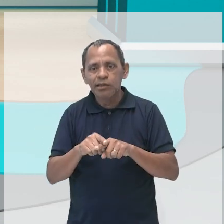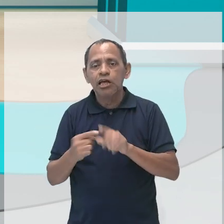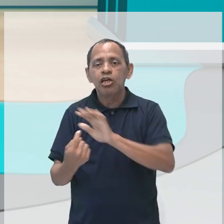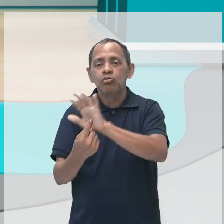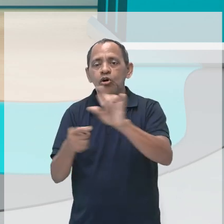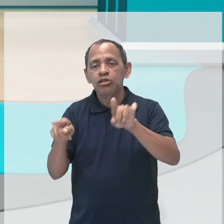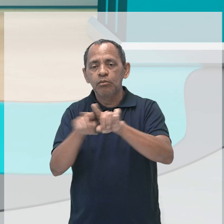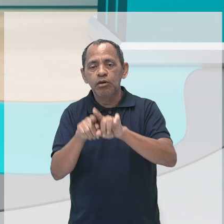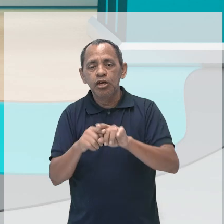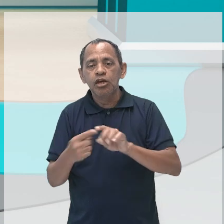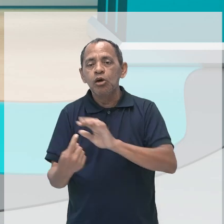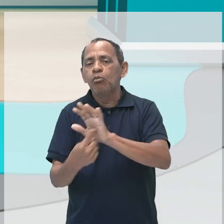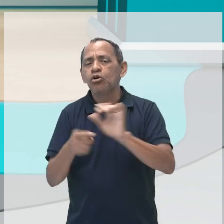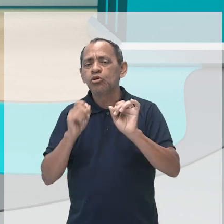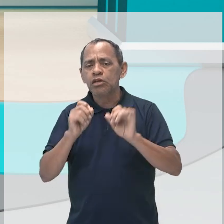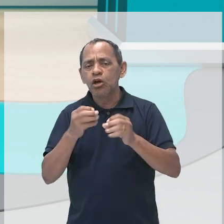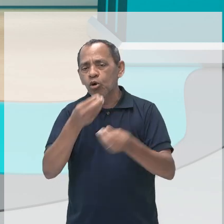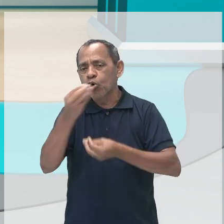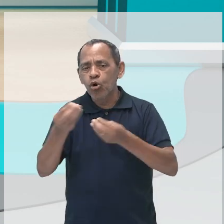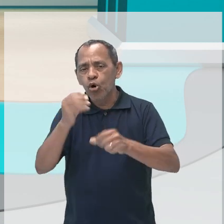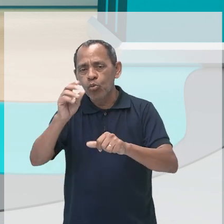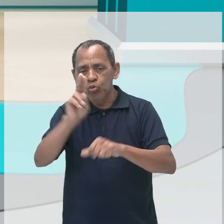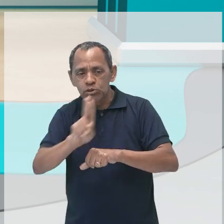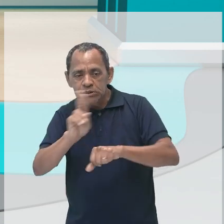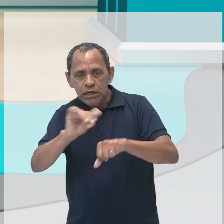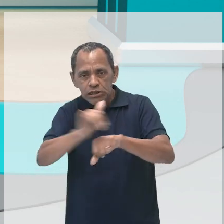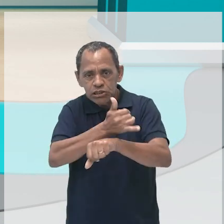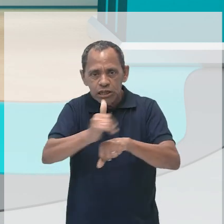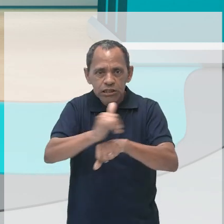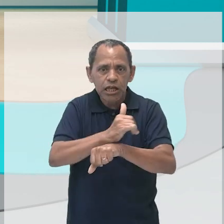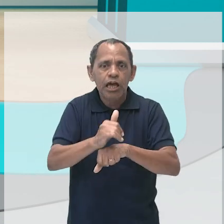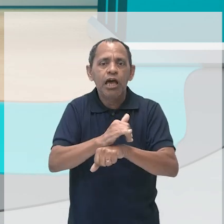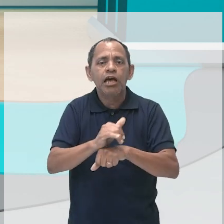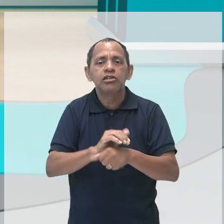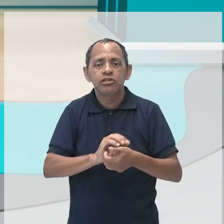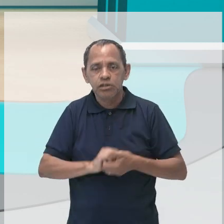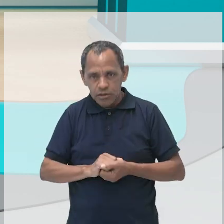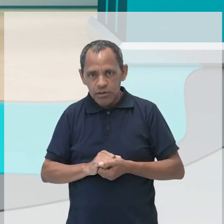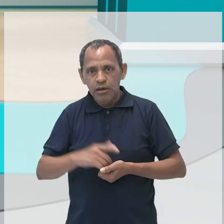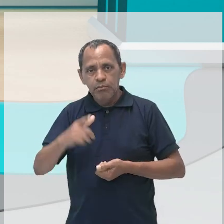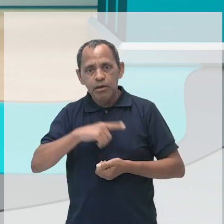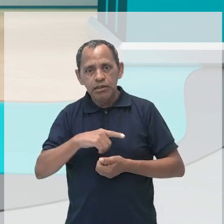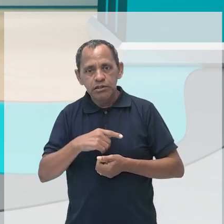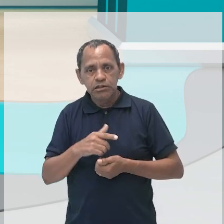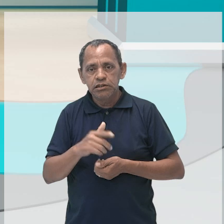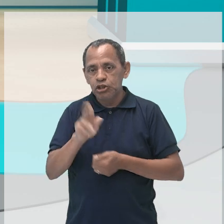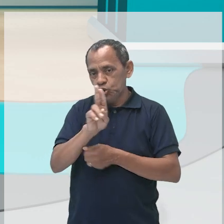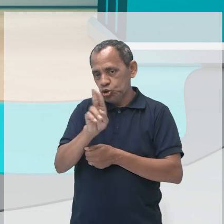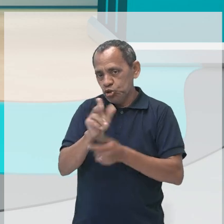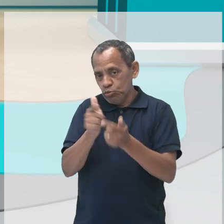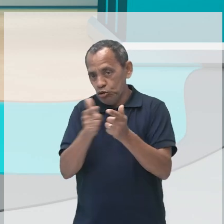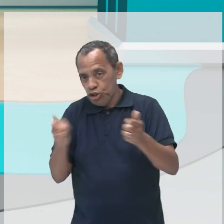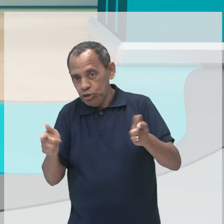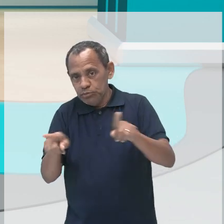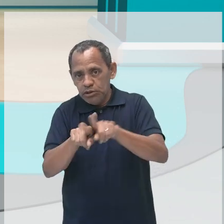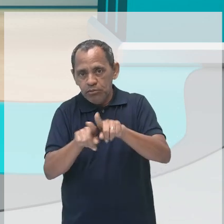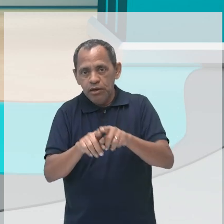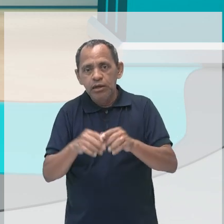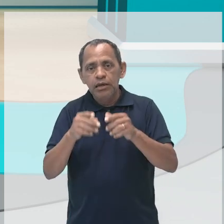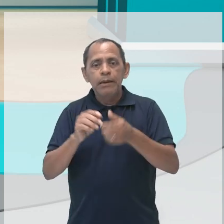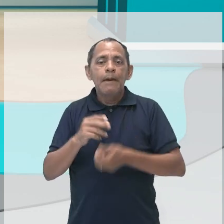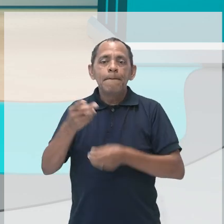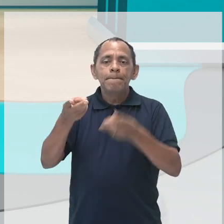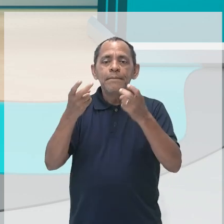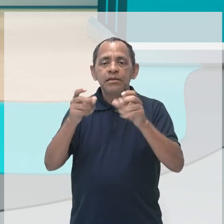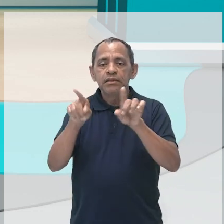para você fazer essa negociação da dívida. E observem também, voltando mais uma vez no nosso cartaz, que logo abaixo nós temos